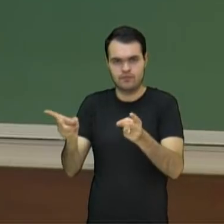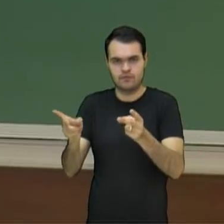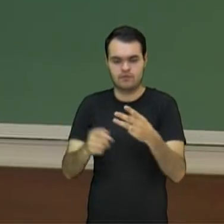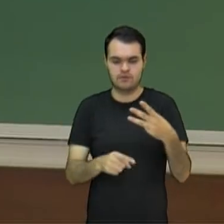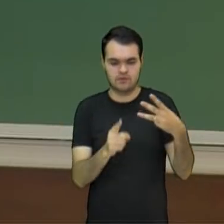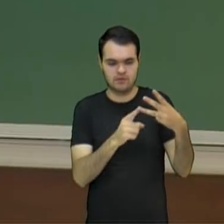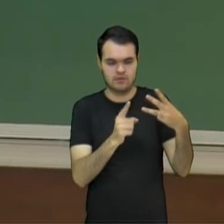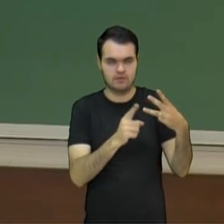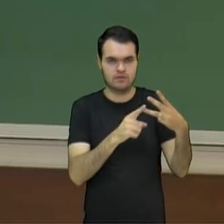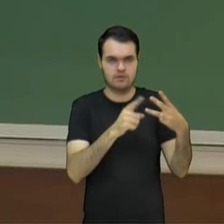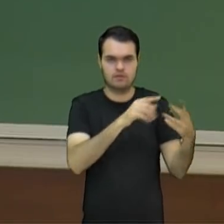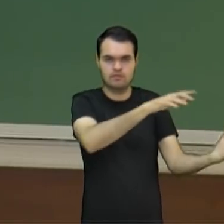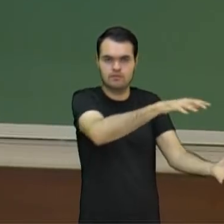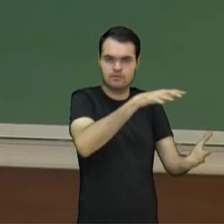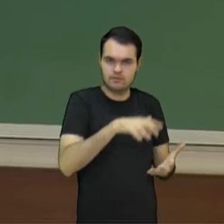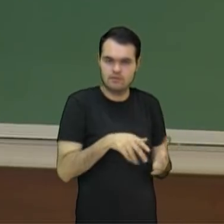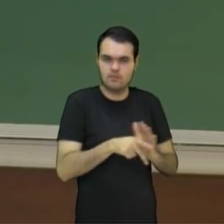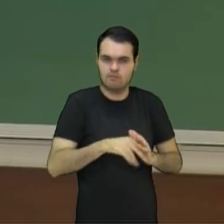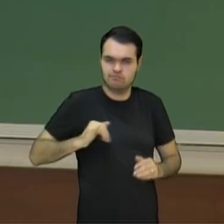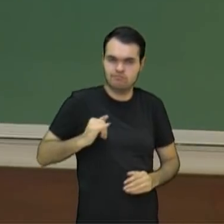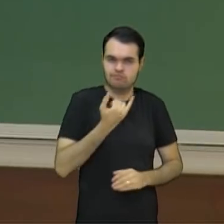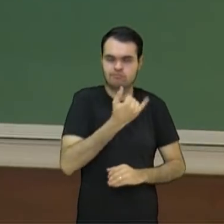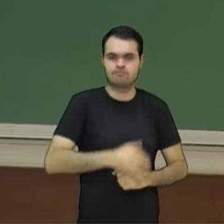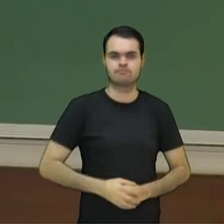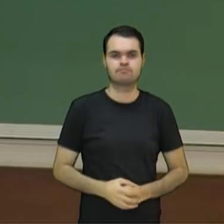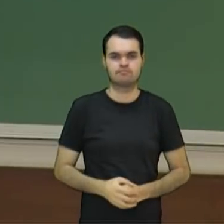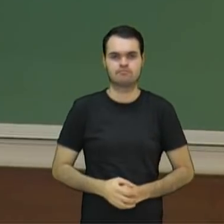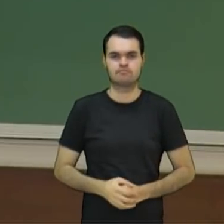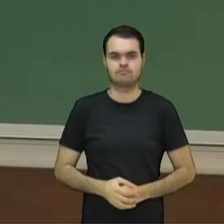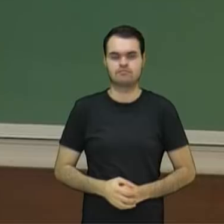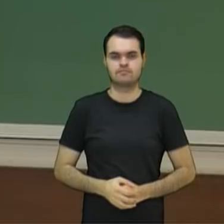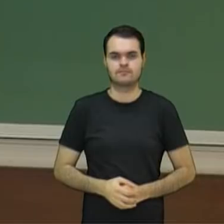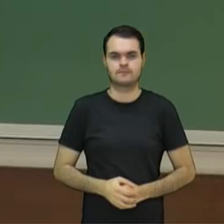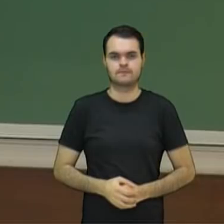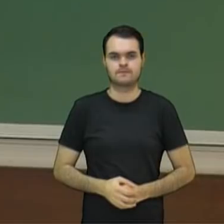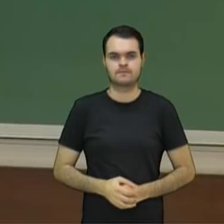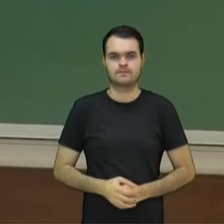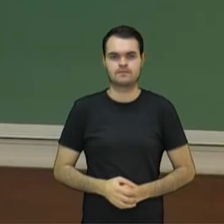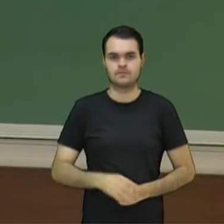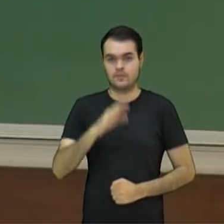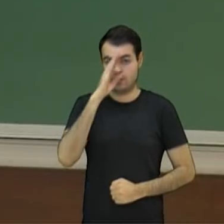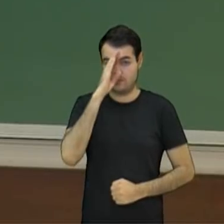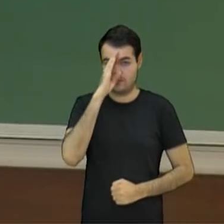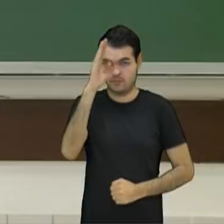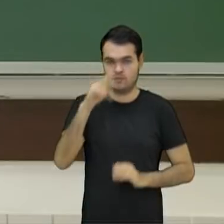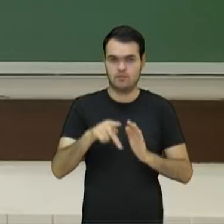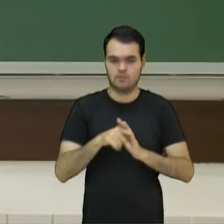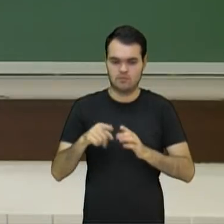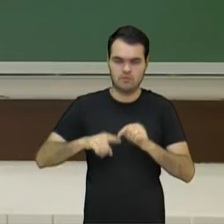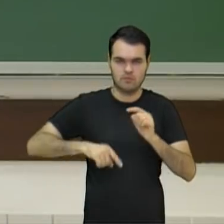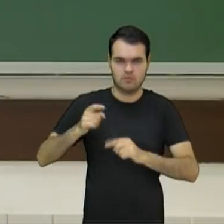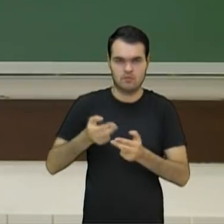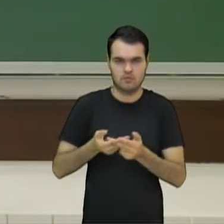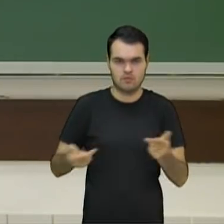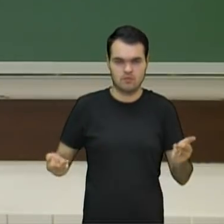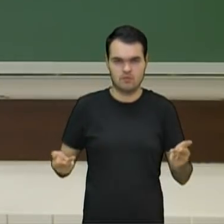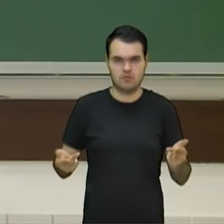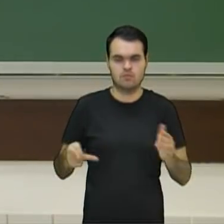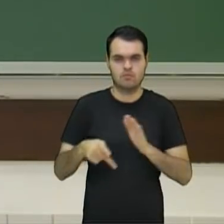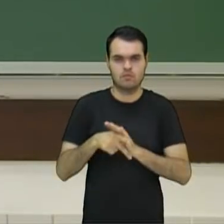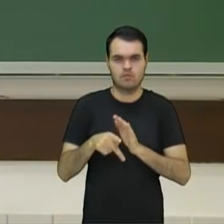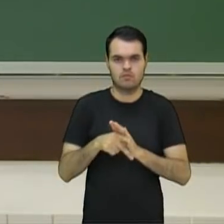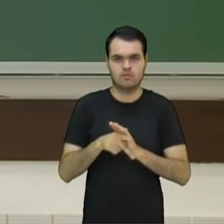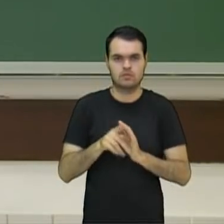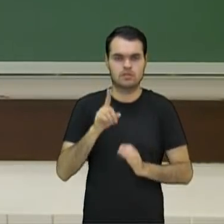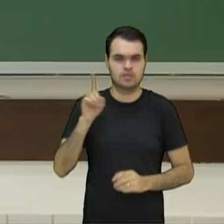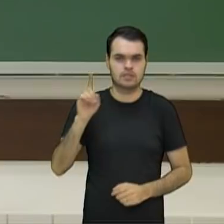que vai ser beneficiado com esse comércio. A principal cotação de produtos agrícolas é a Bolsa de Valores, que fica em